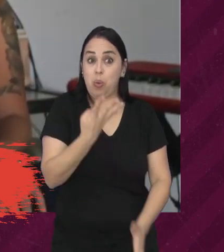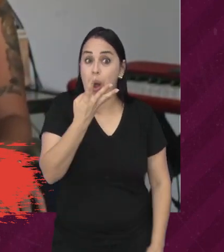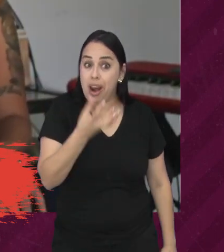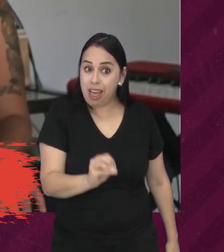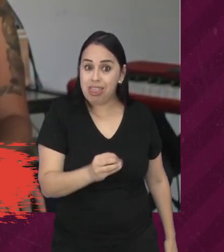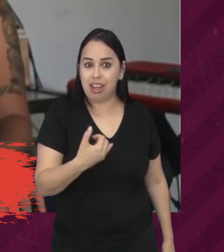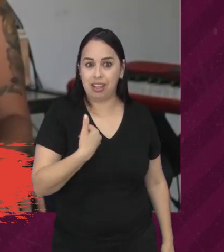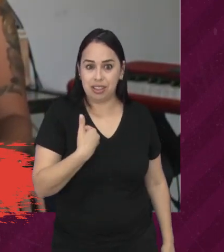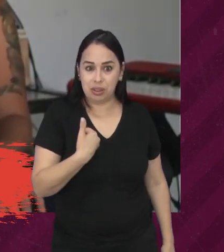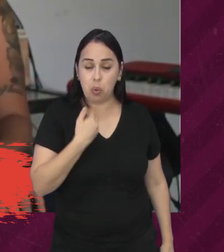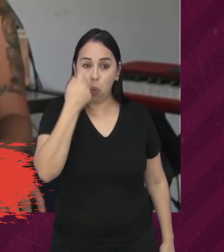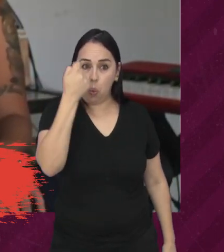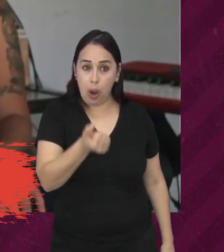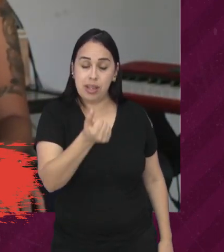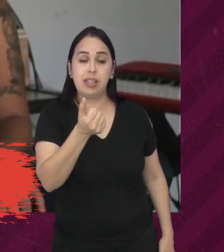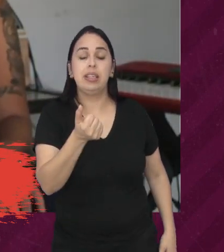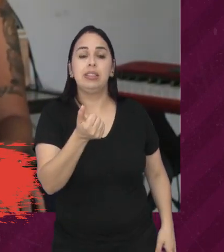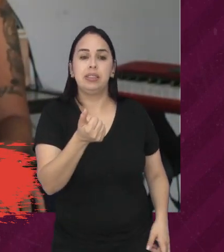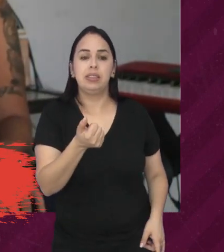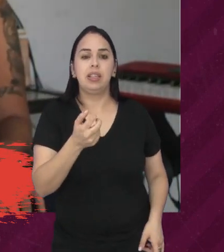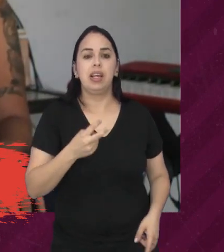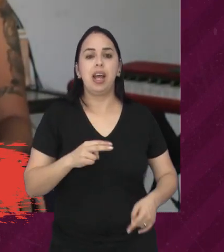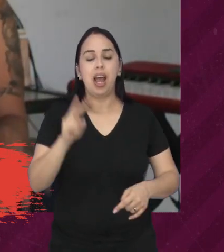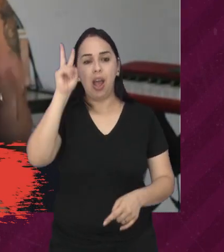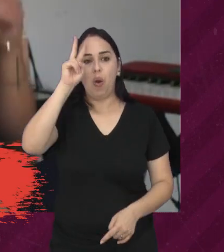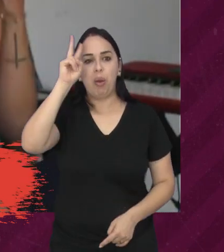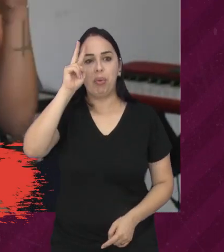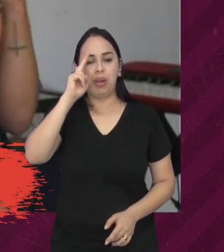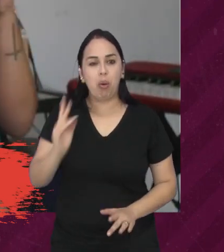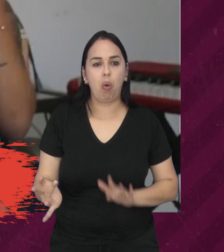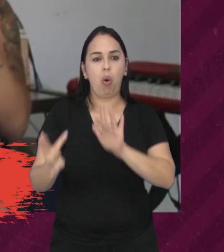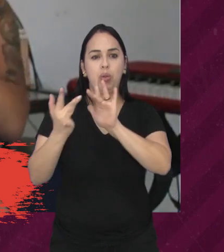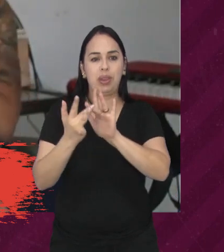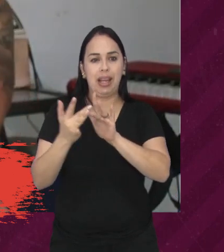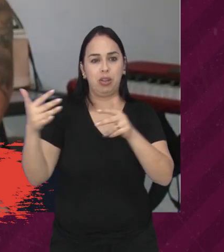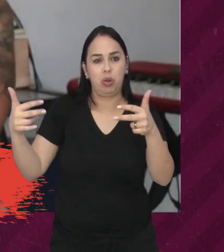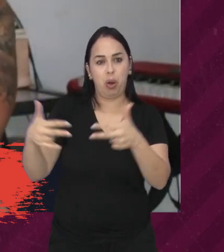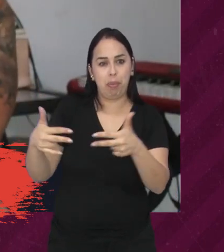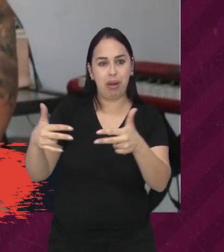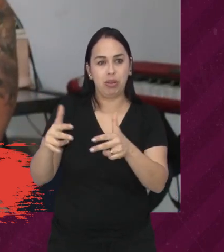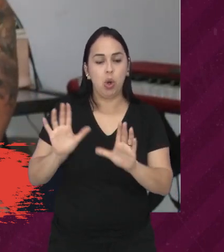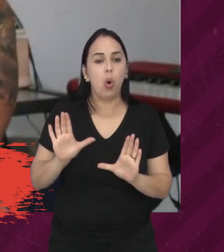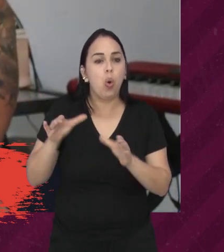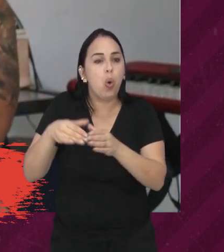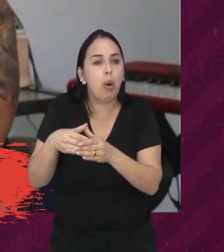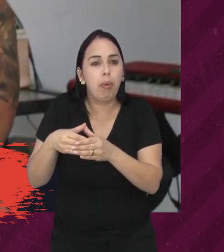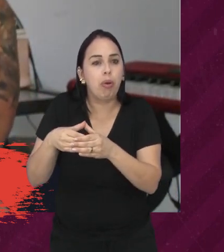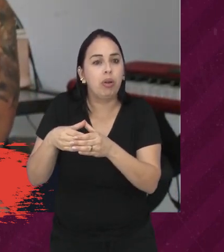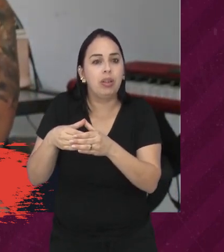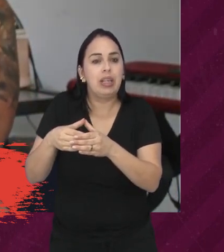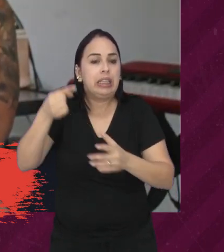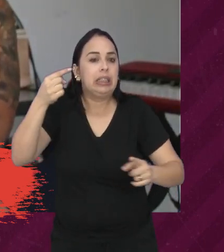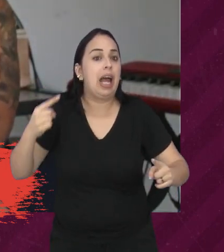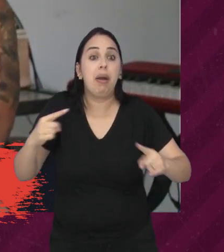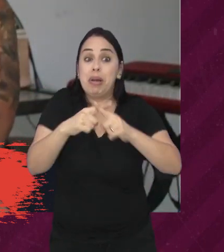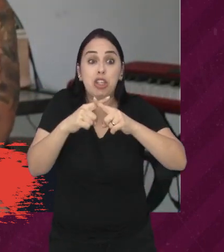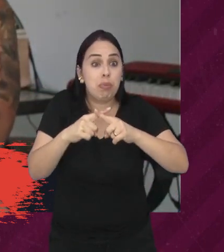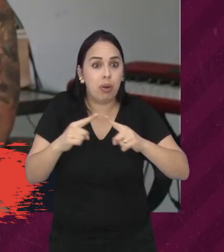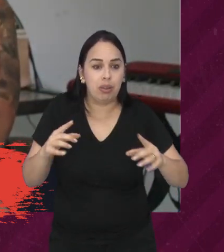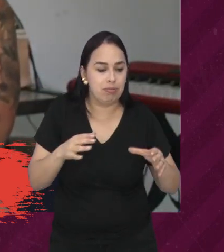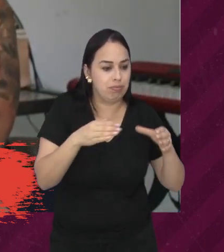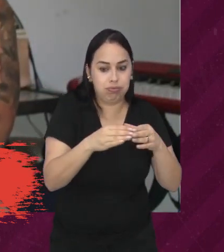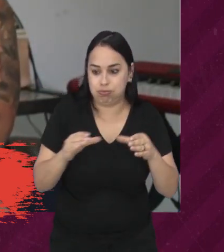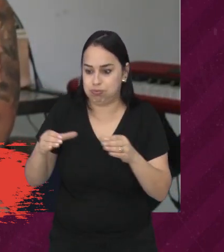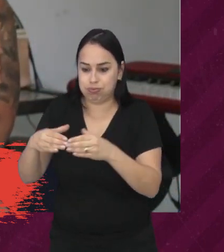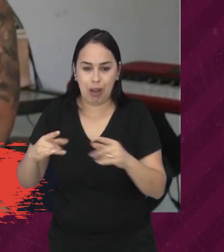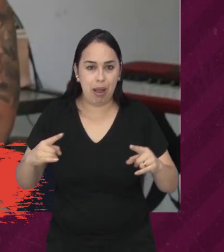muita coisa. E eu lembro que quando a gente teve contato com o hip hop, os grupos eles eram muito fechados e muito rivais.